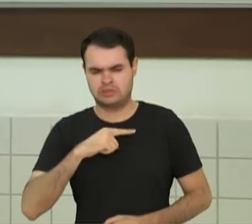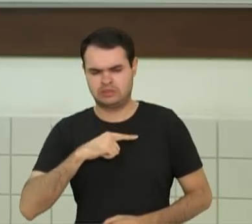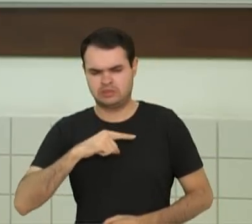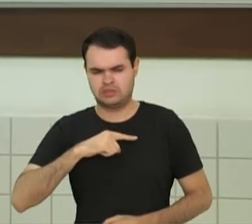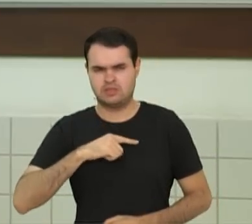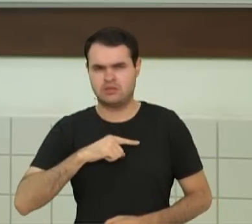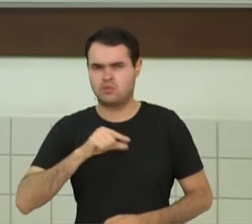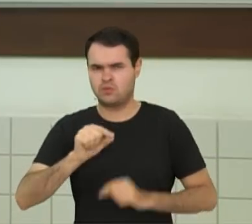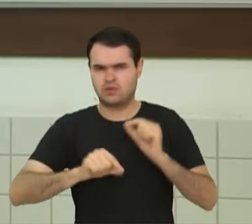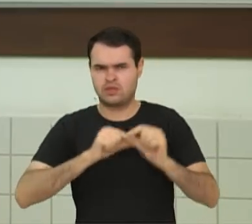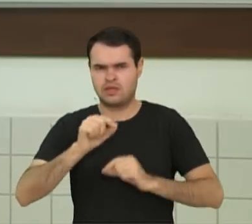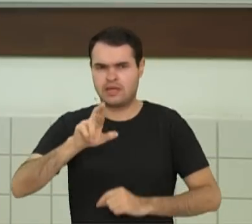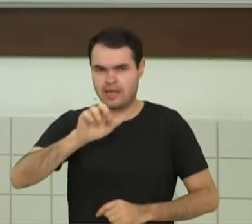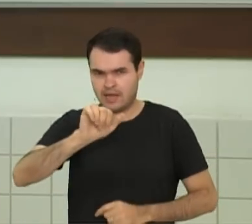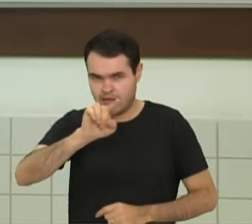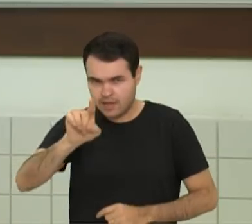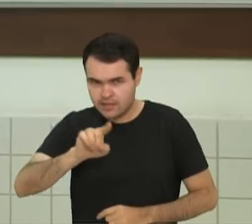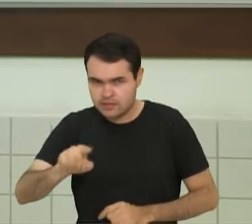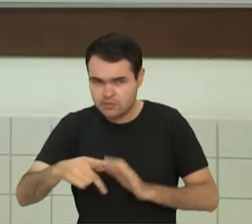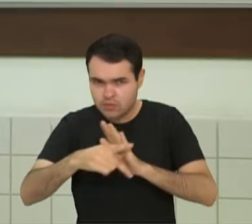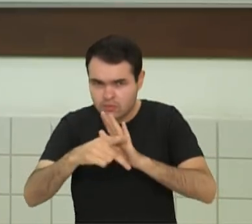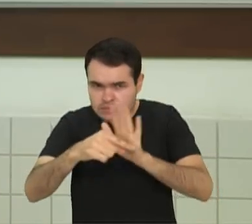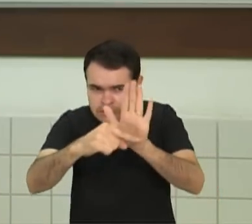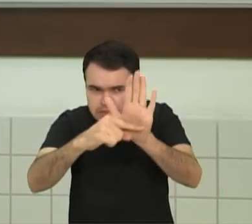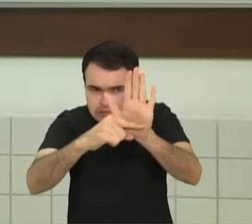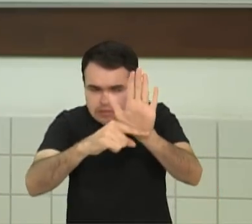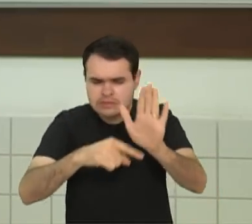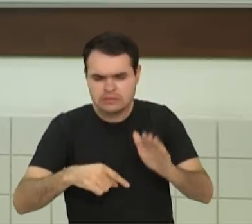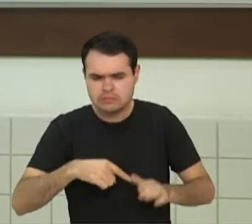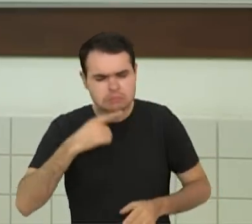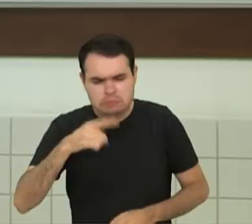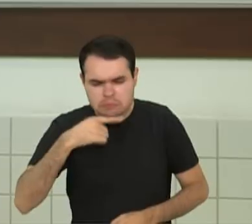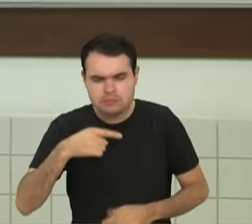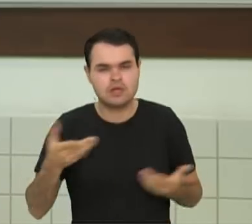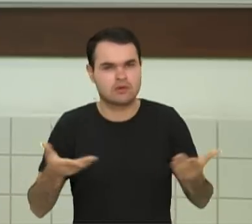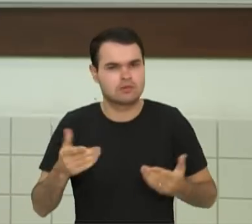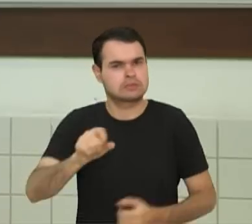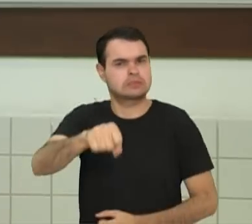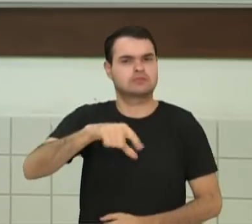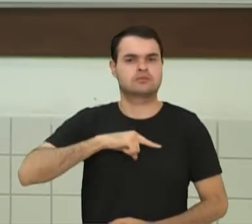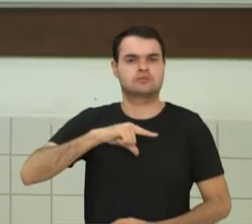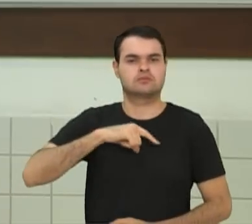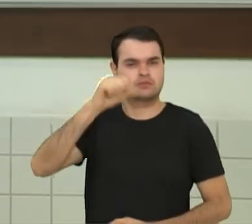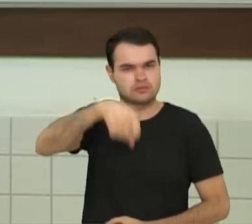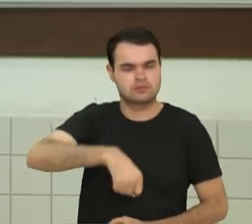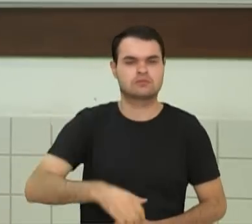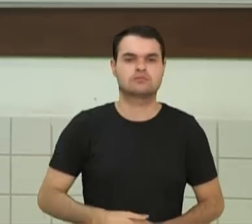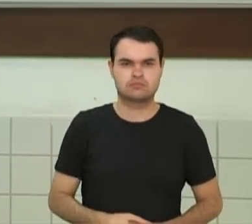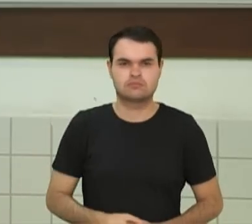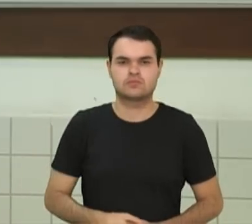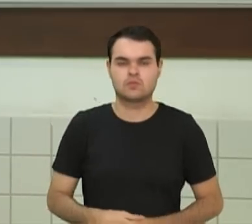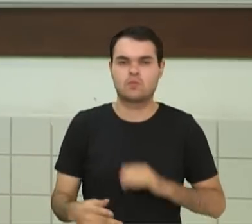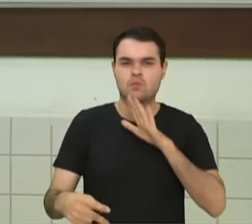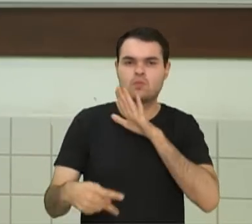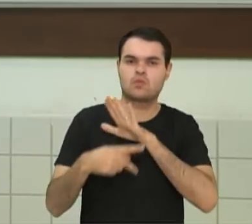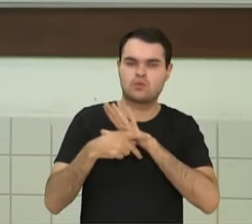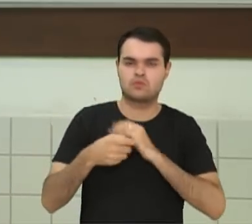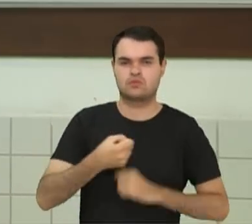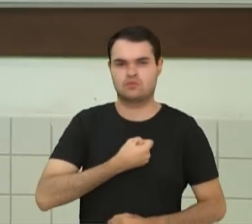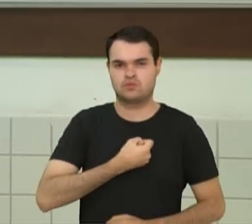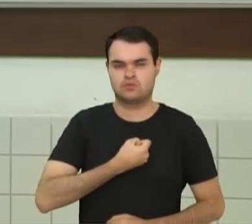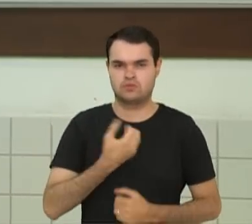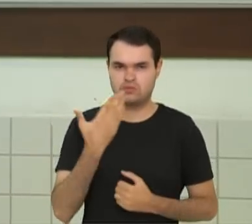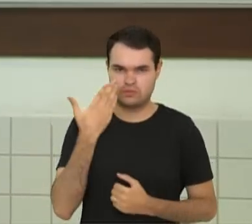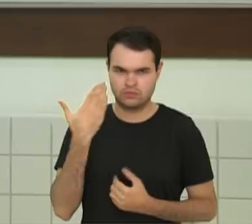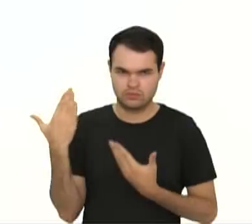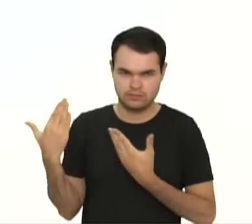não tem solução. Não tem solução nos números reais. Agora a gente está vendo a solução que existe nos números complexos. Então,